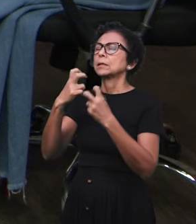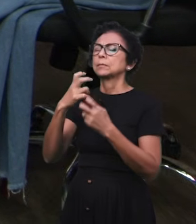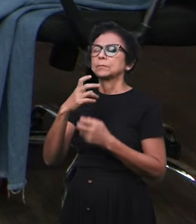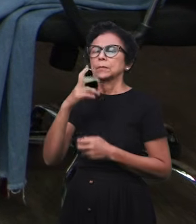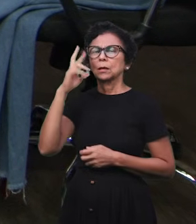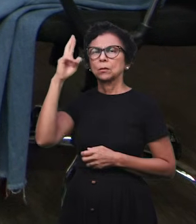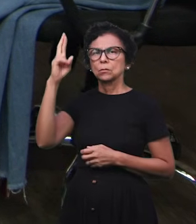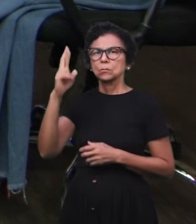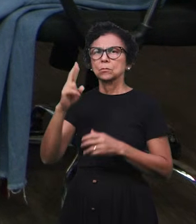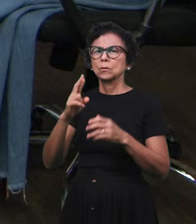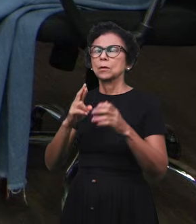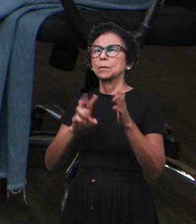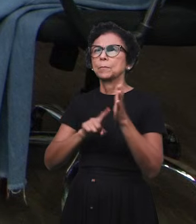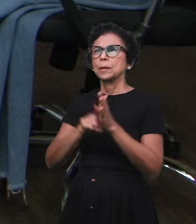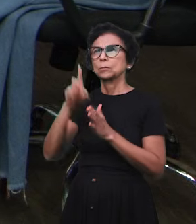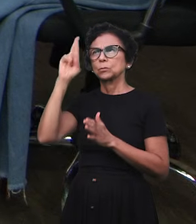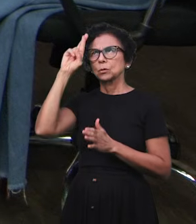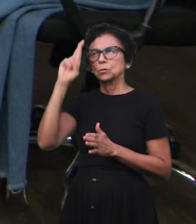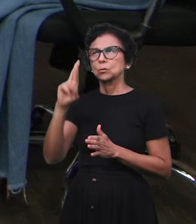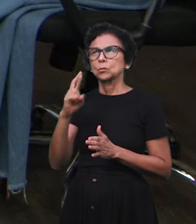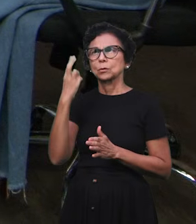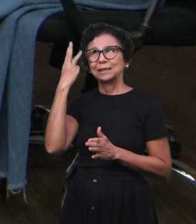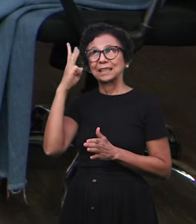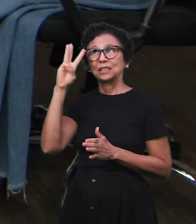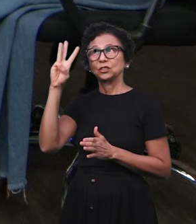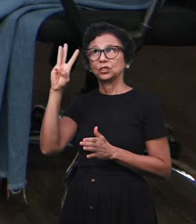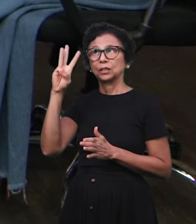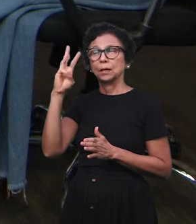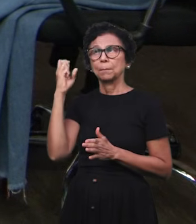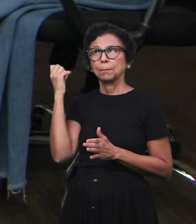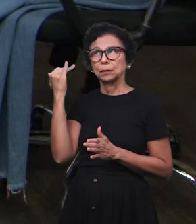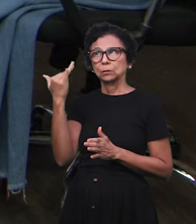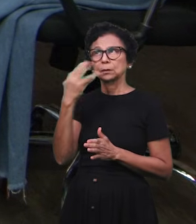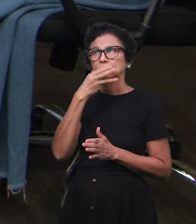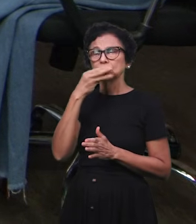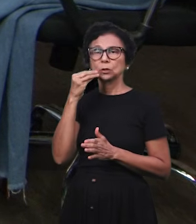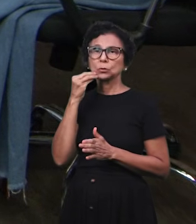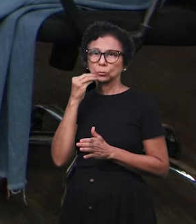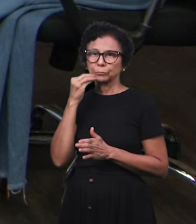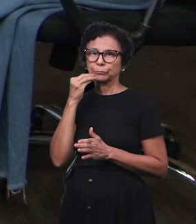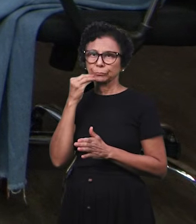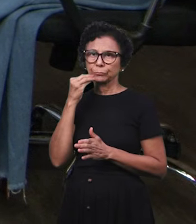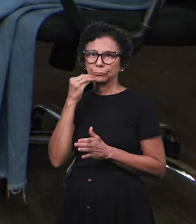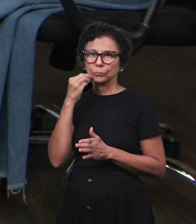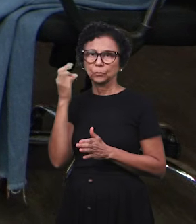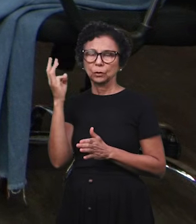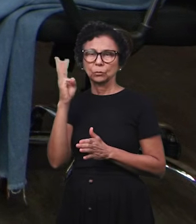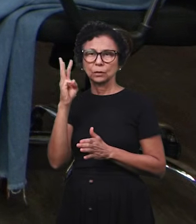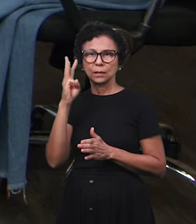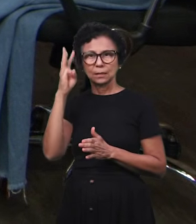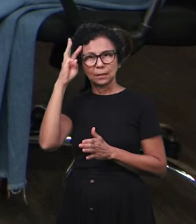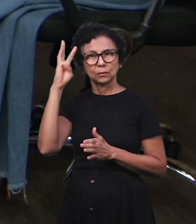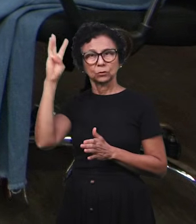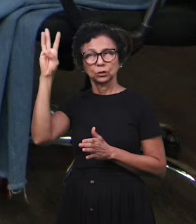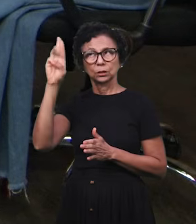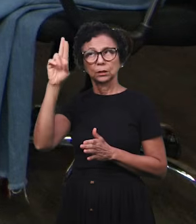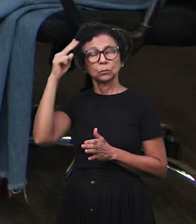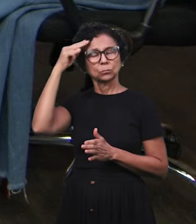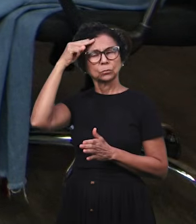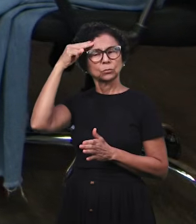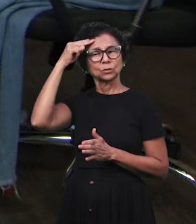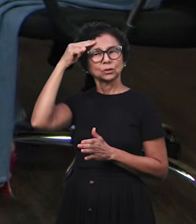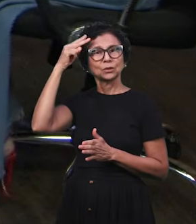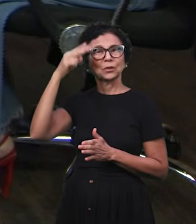de madrugada e jejum. E fiz os 3 dias de madrugada e jejum. No terceiro dia, o Senhor me deu um sonho. Aí,